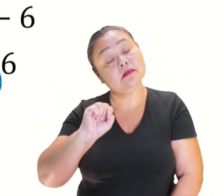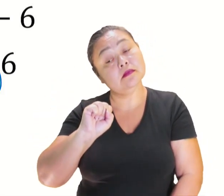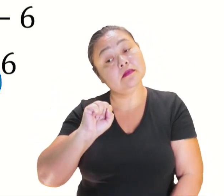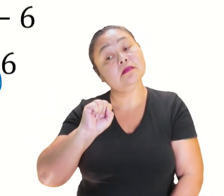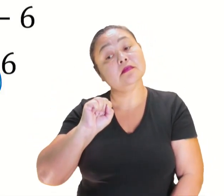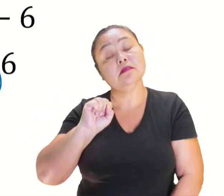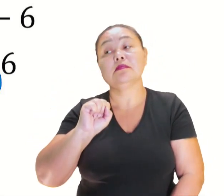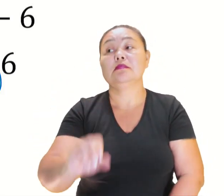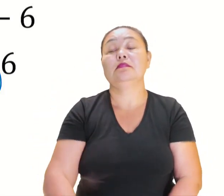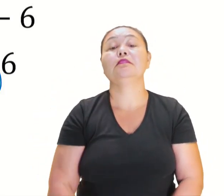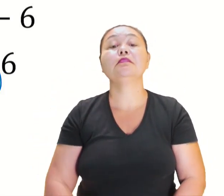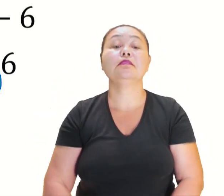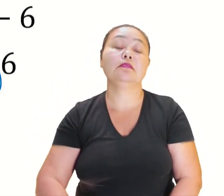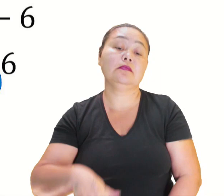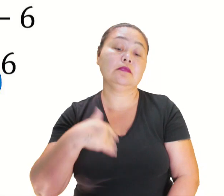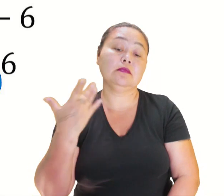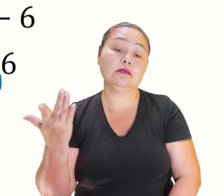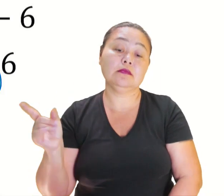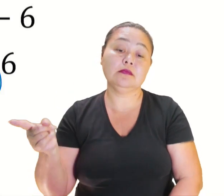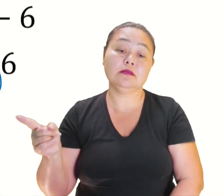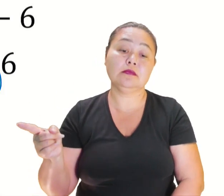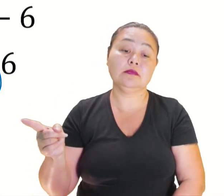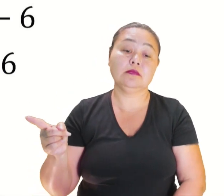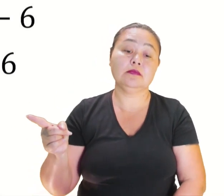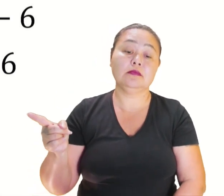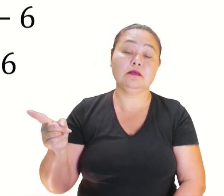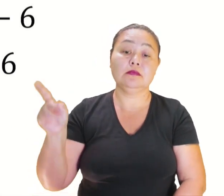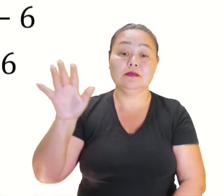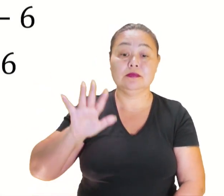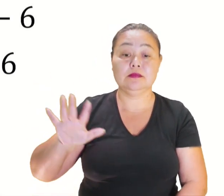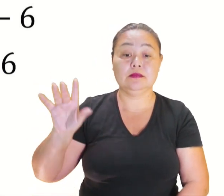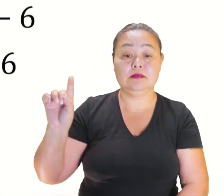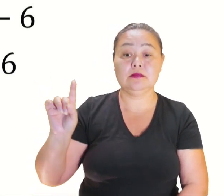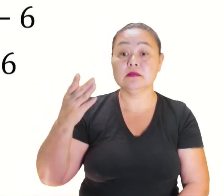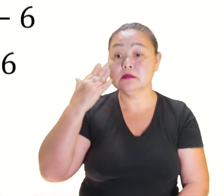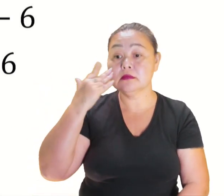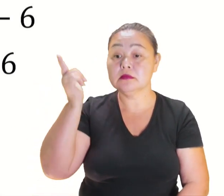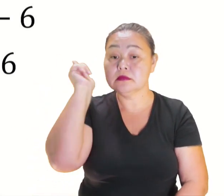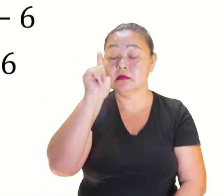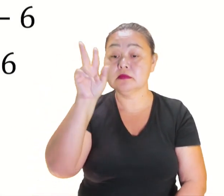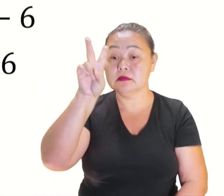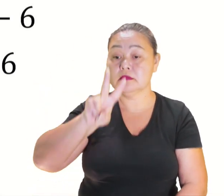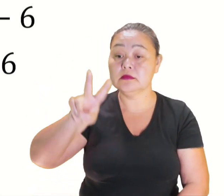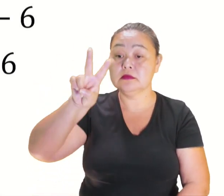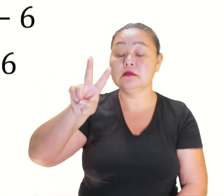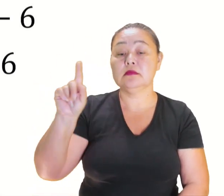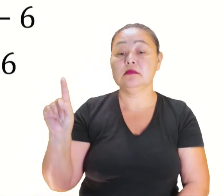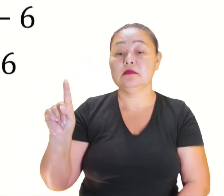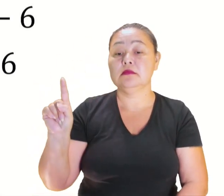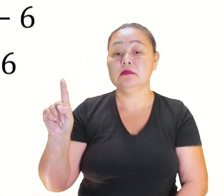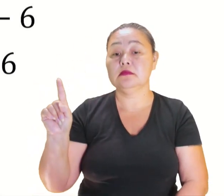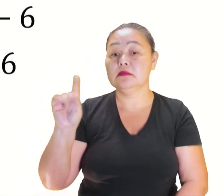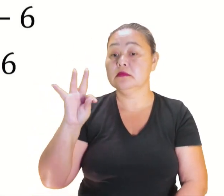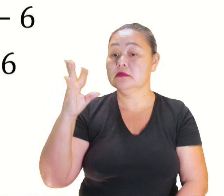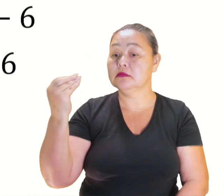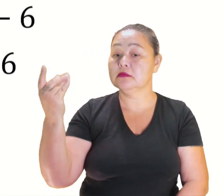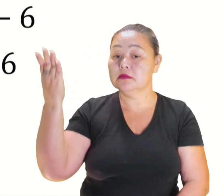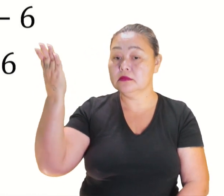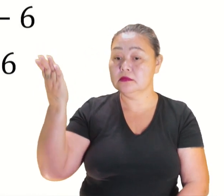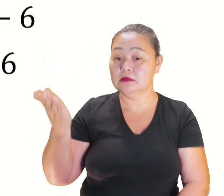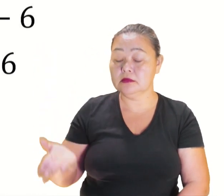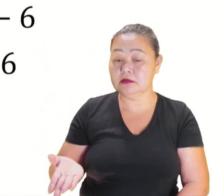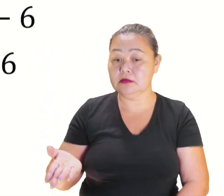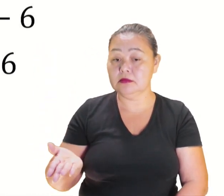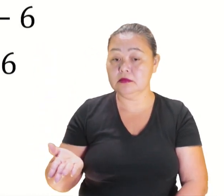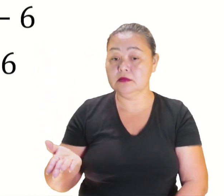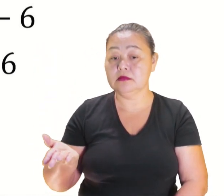ainda devendo 8. Então, eu vou dar uma limpadinha aqui no visual para vocês conseguirem enxergar na sua totalidade